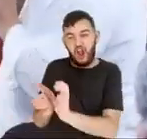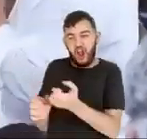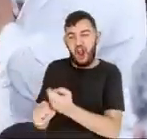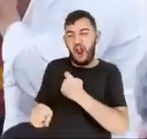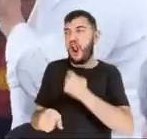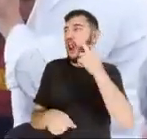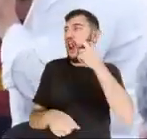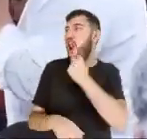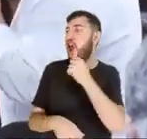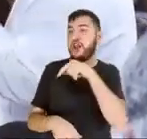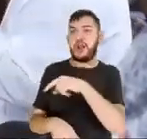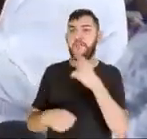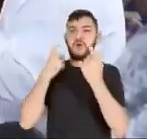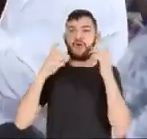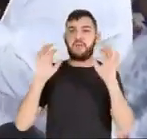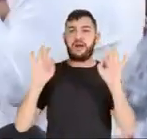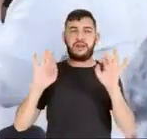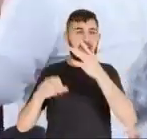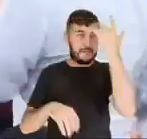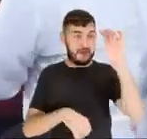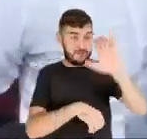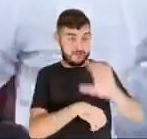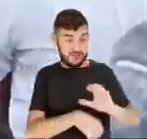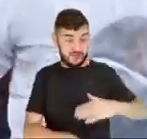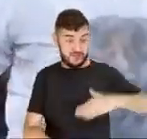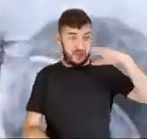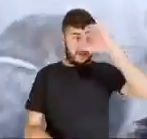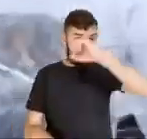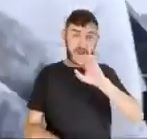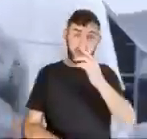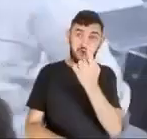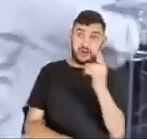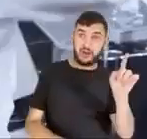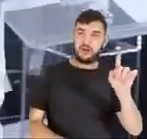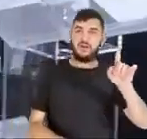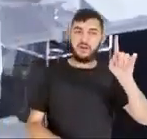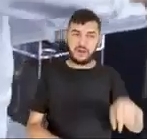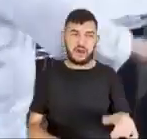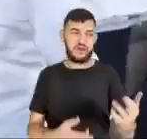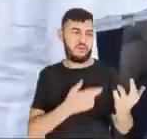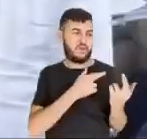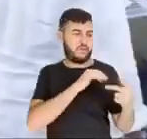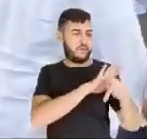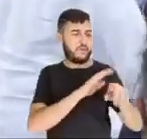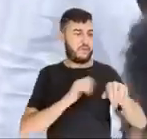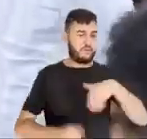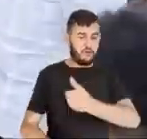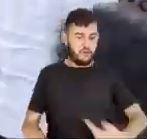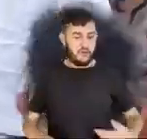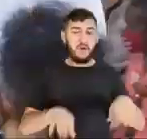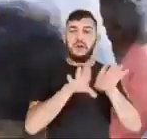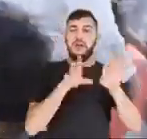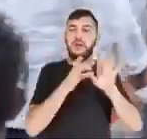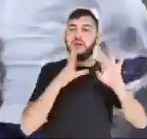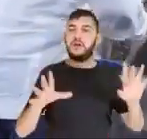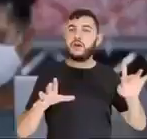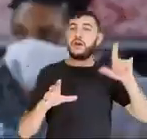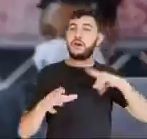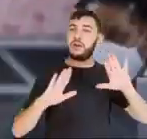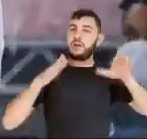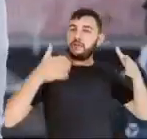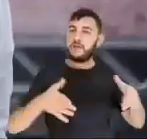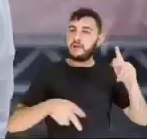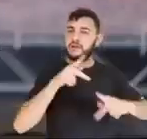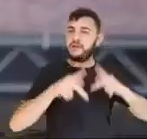não. Quem cuida disso é um Estado democrático, é um Estado compromissado com o povo. E é por isso que